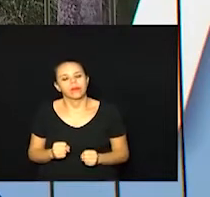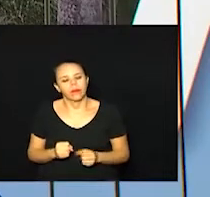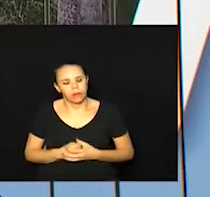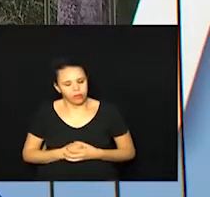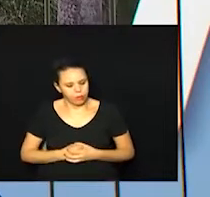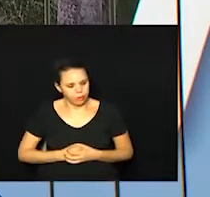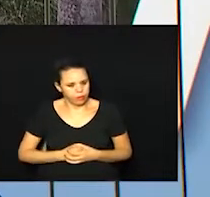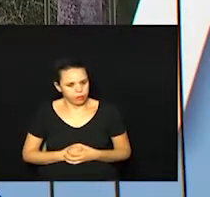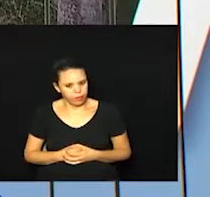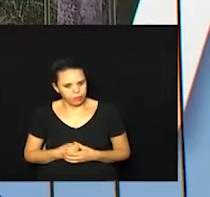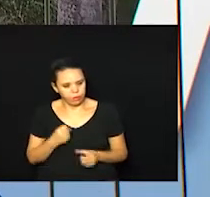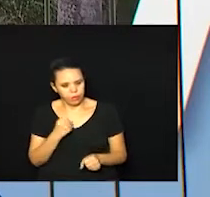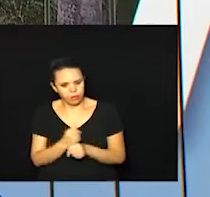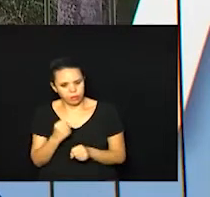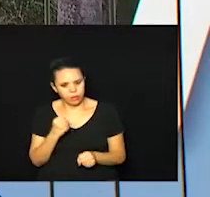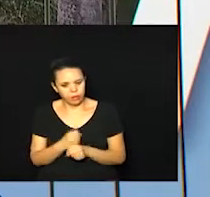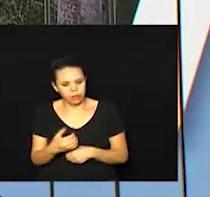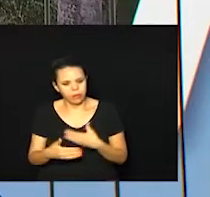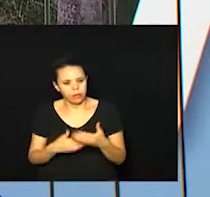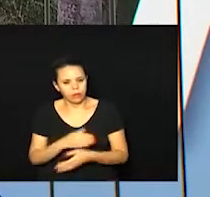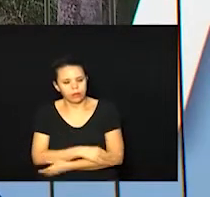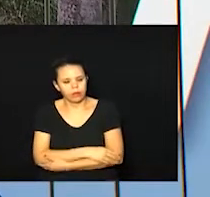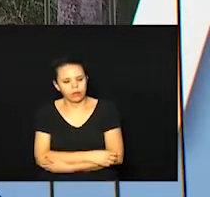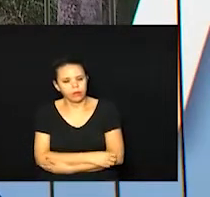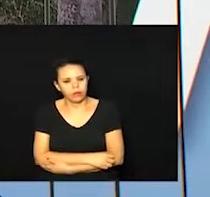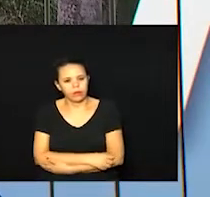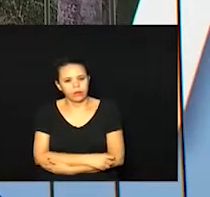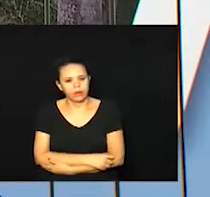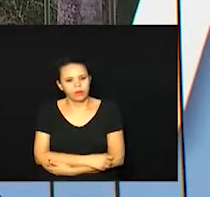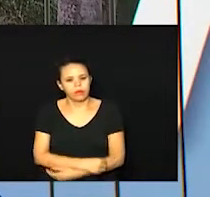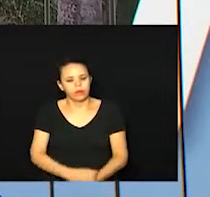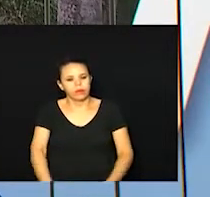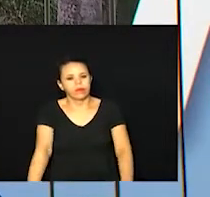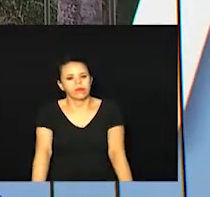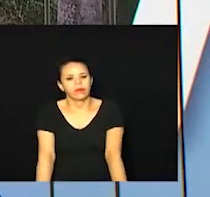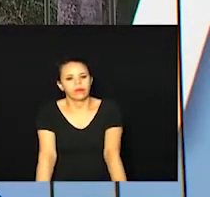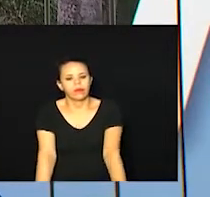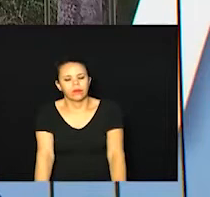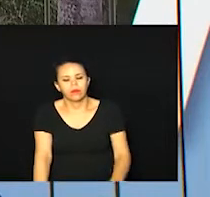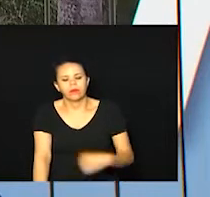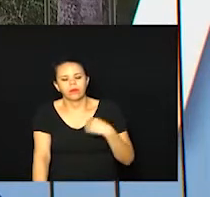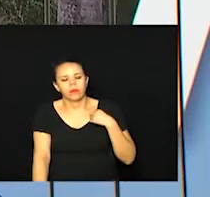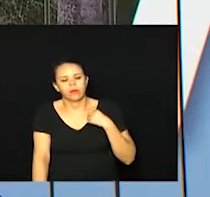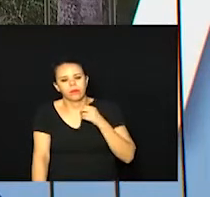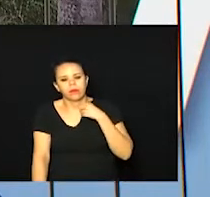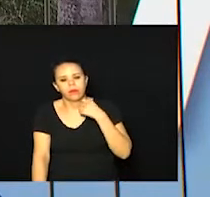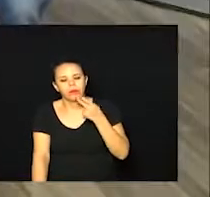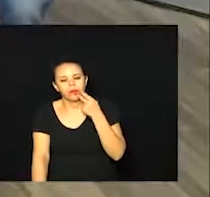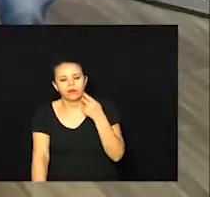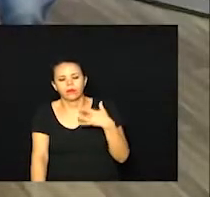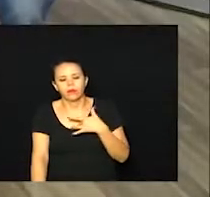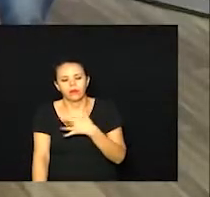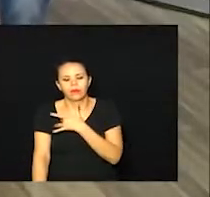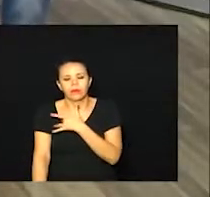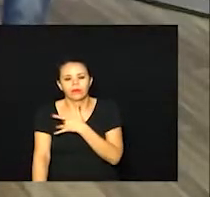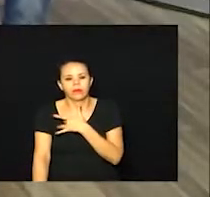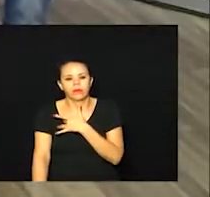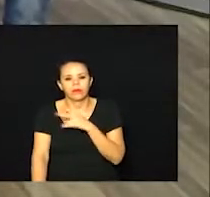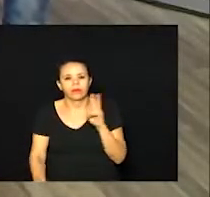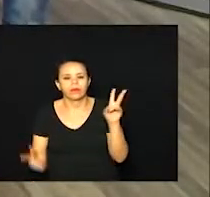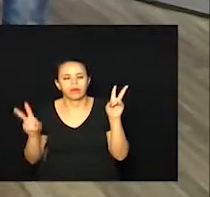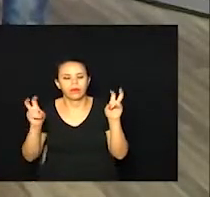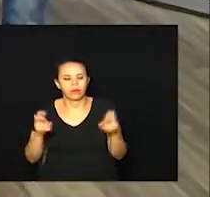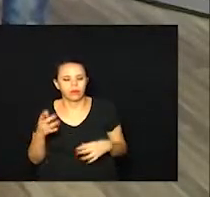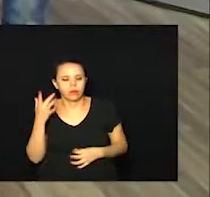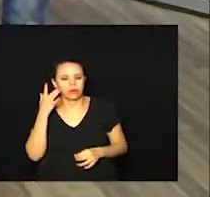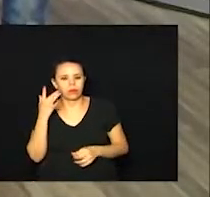agora essa obra estar em andamento lá nesse local. Vereador, a gente está falando bastante de saúde, de pandemia, e